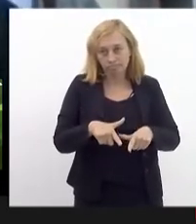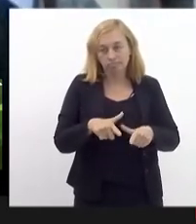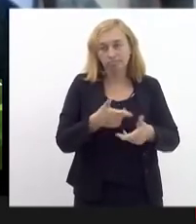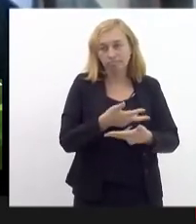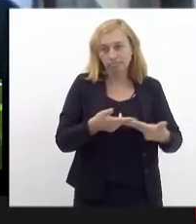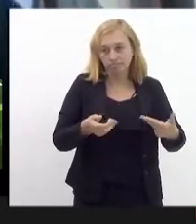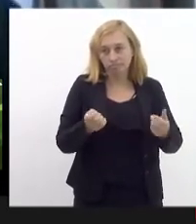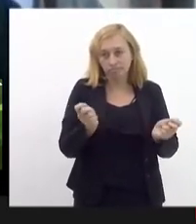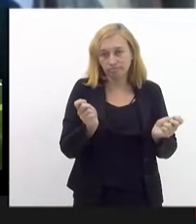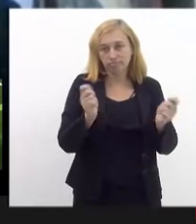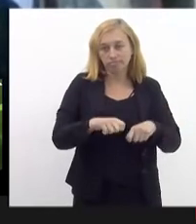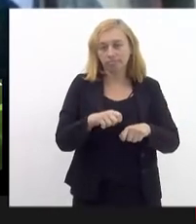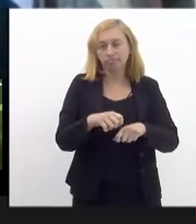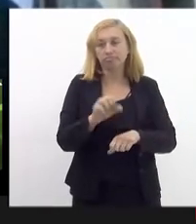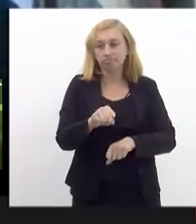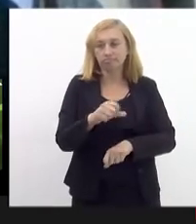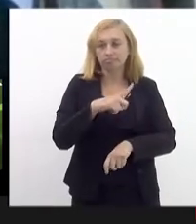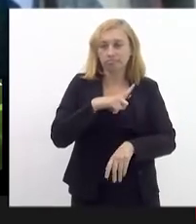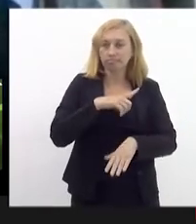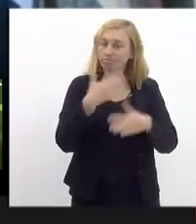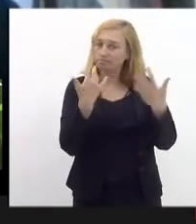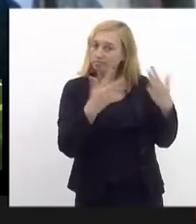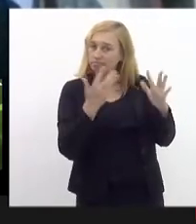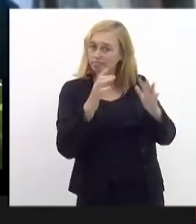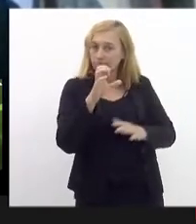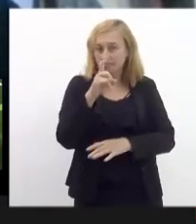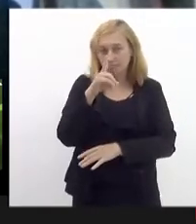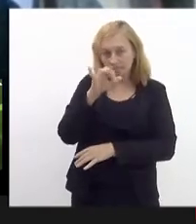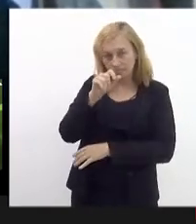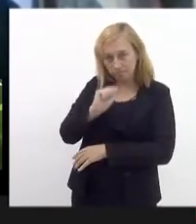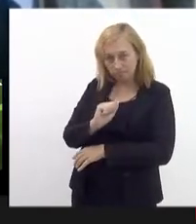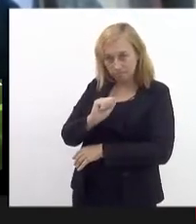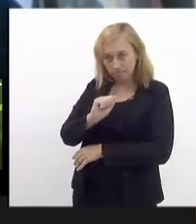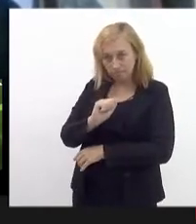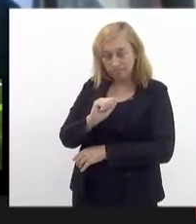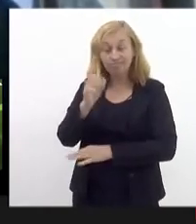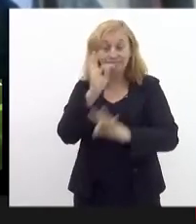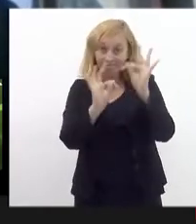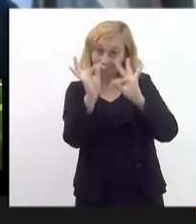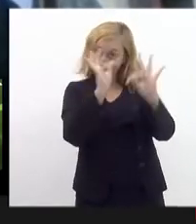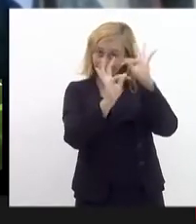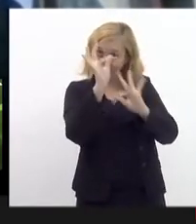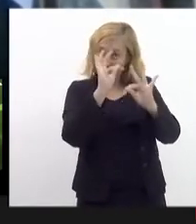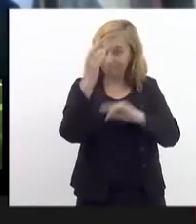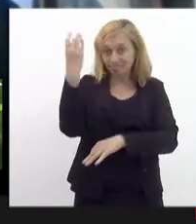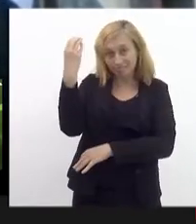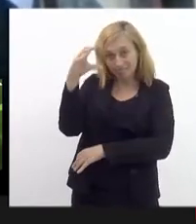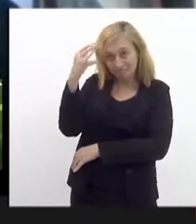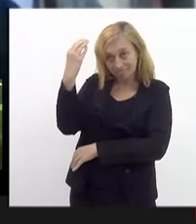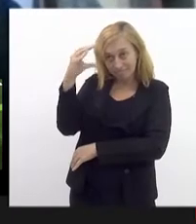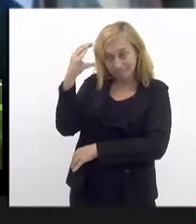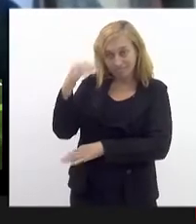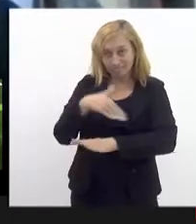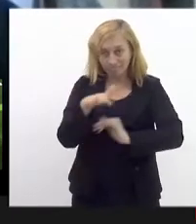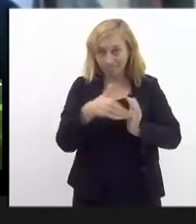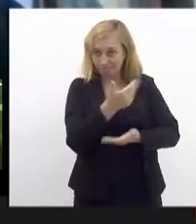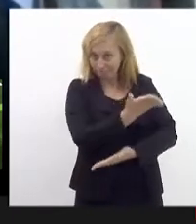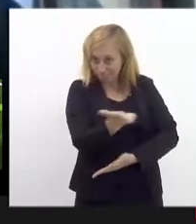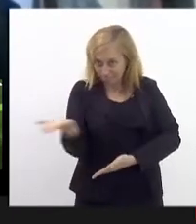potencial. Saudações ecológicas, tecnológicas e científicas a